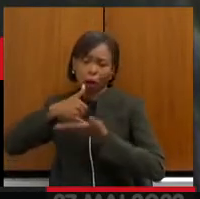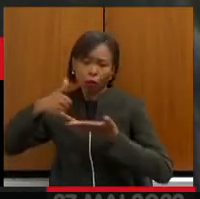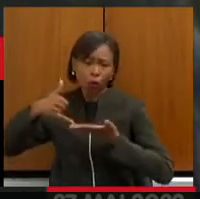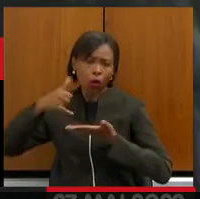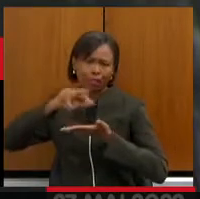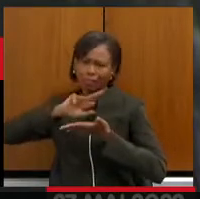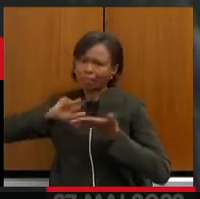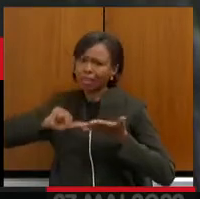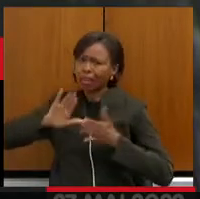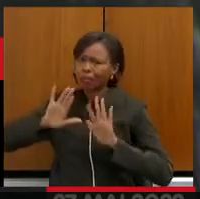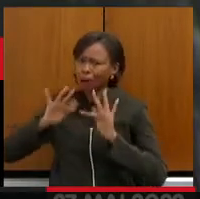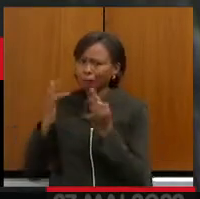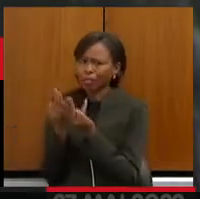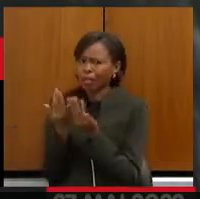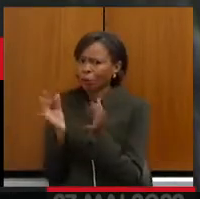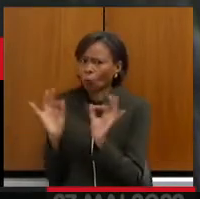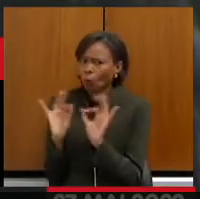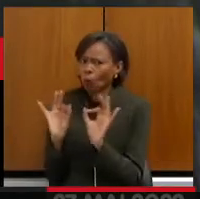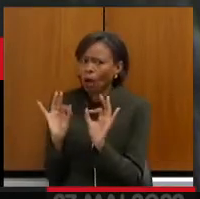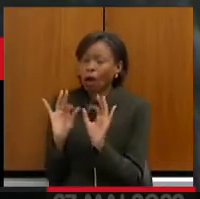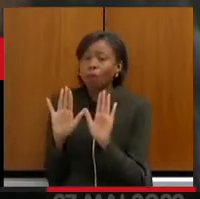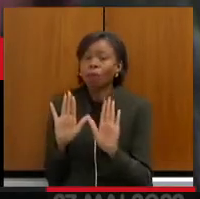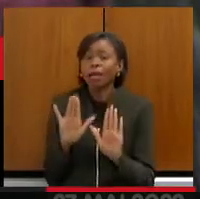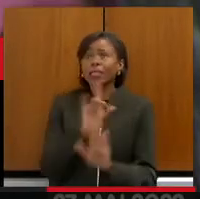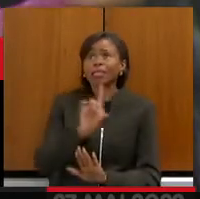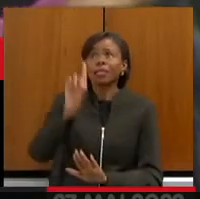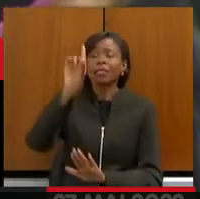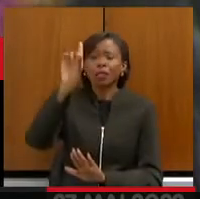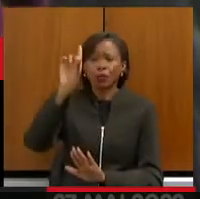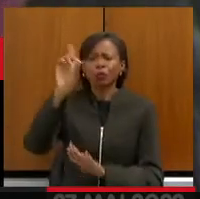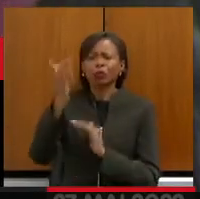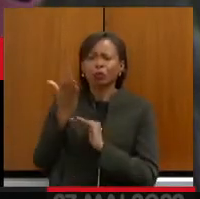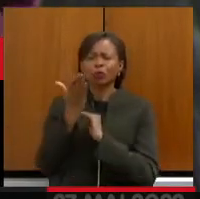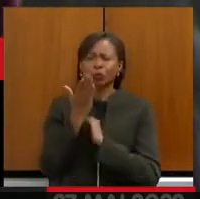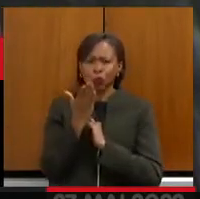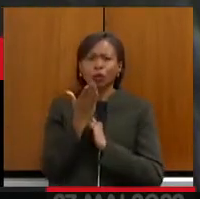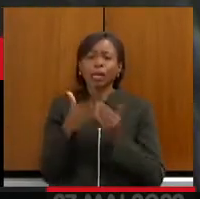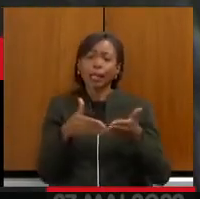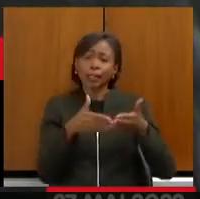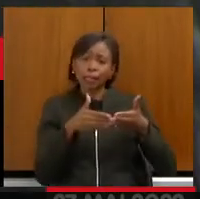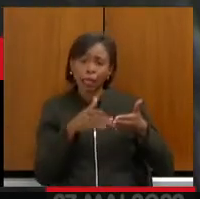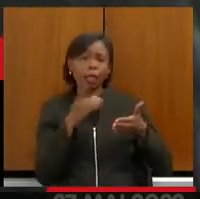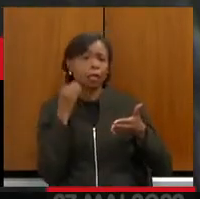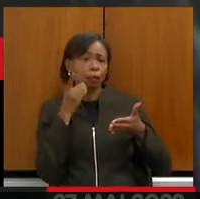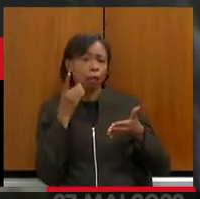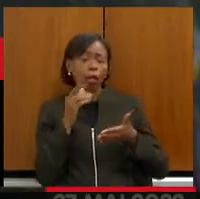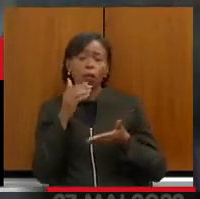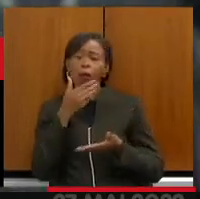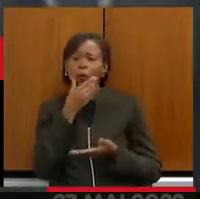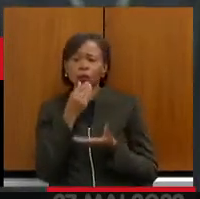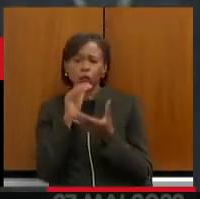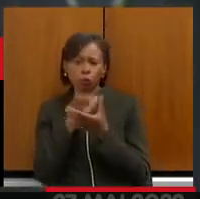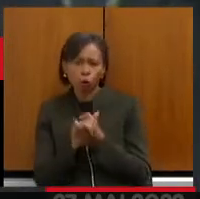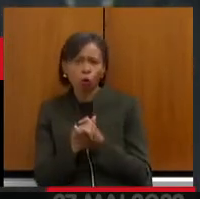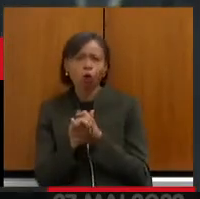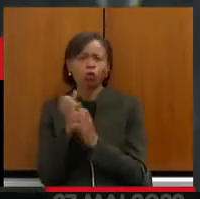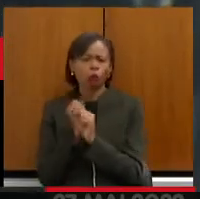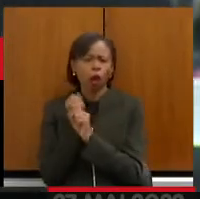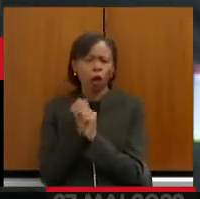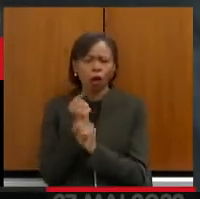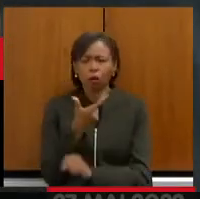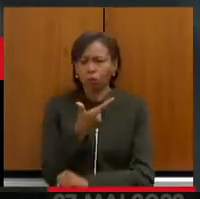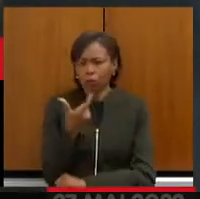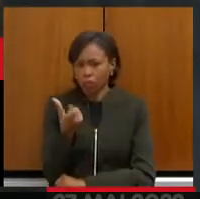família o senhor me permitiu Com licença as Deputado meu esposo como me abraçou ao cobre em seis anos juntos